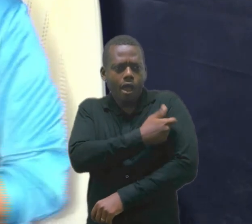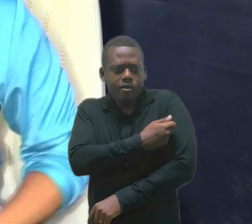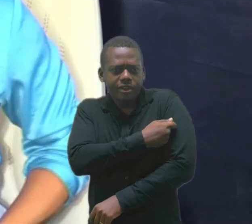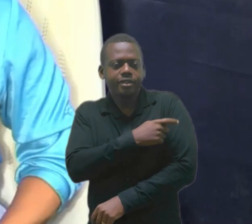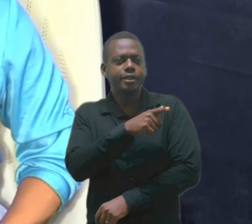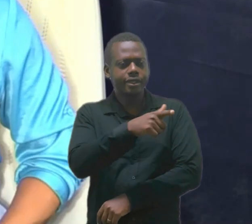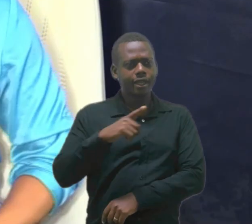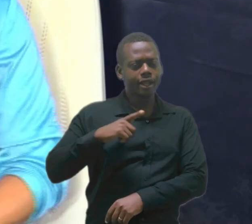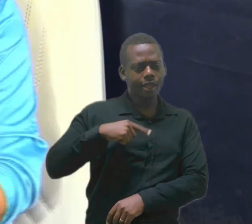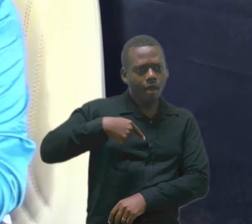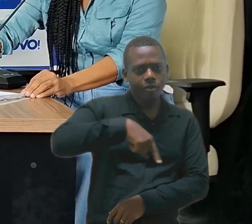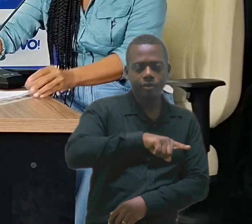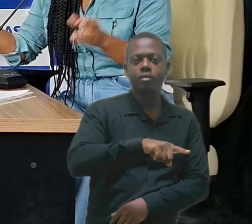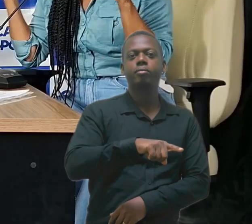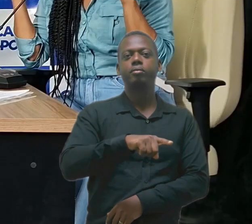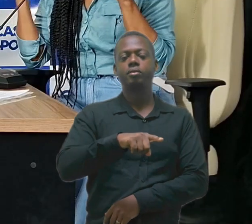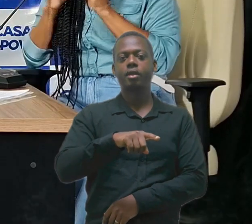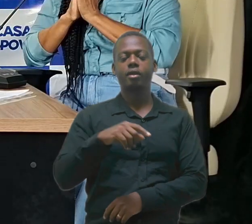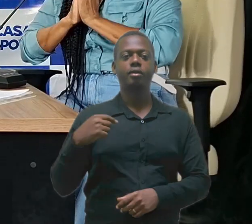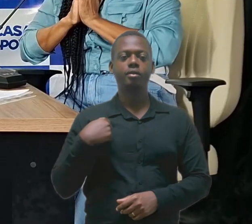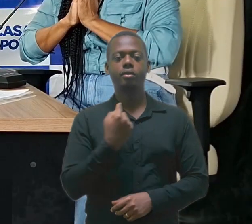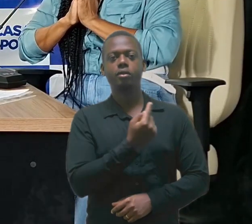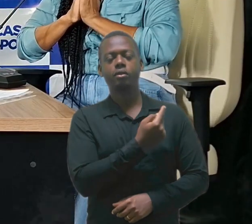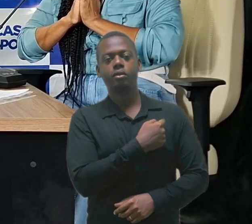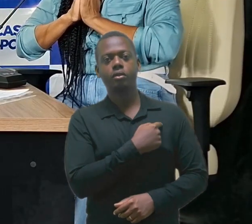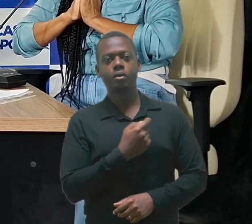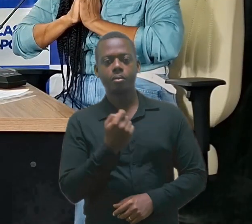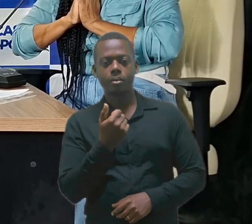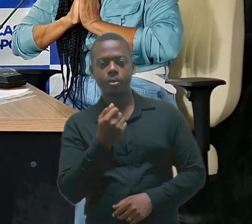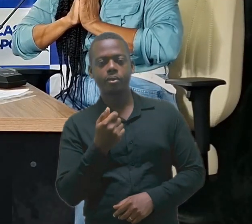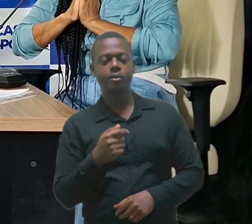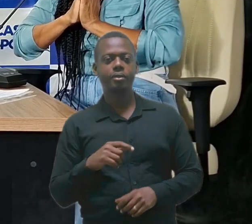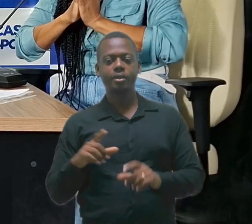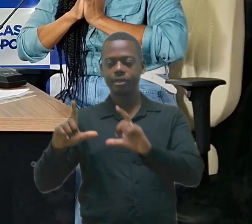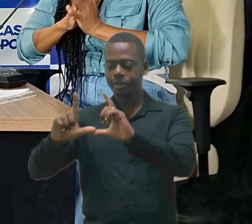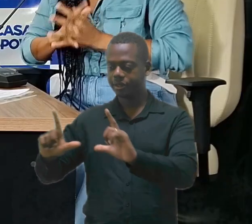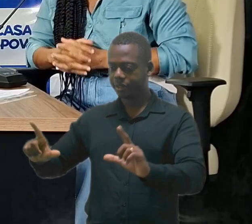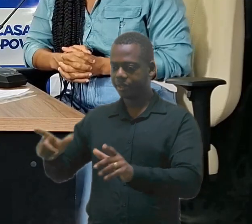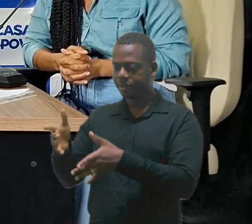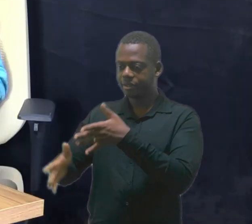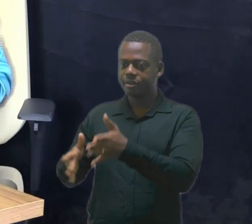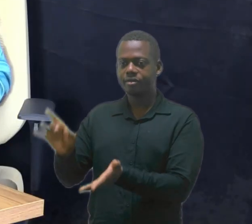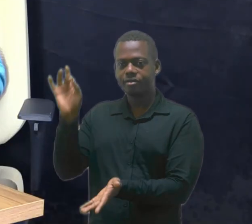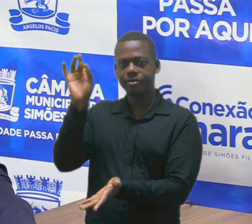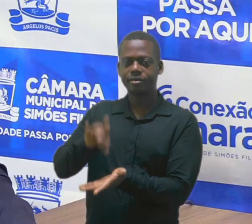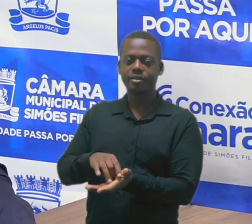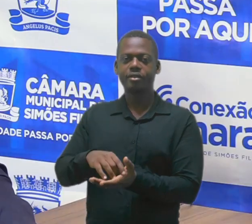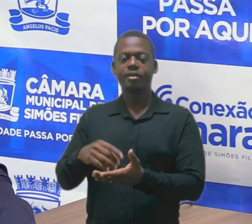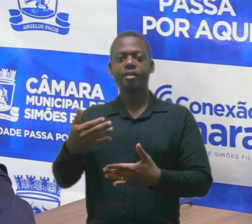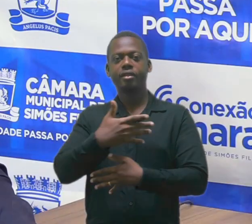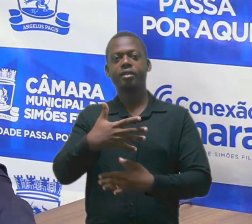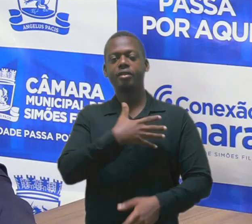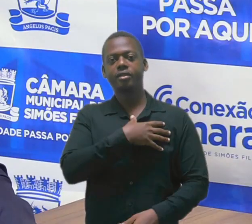entendeu? Então, assim, nós estamos aí, contando os dias e as horas para a janela de Libras, né? Realmente está aí. Eu sempre vou bater nessa